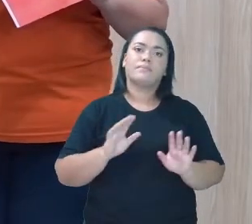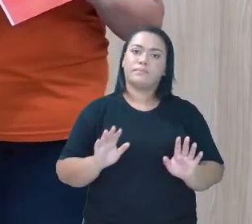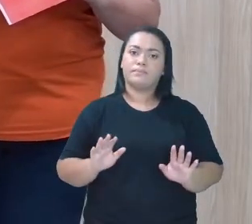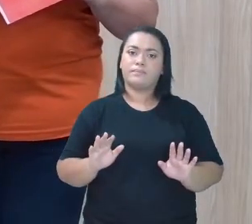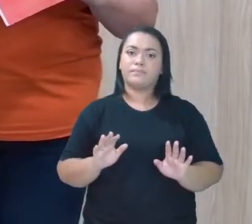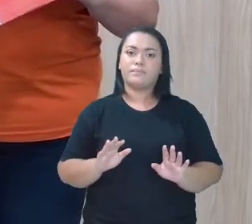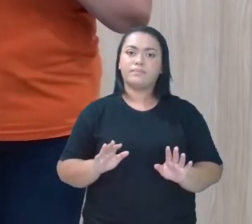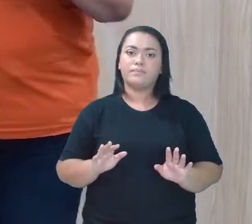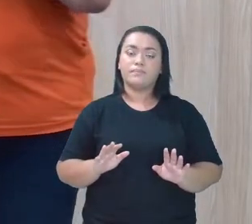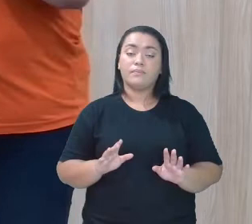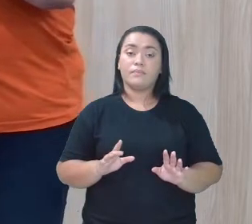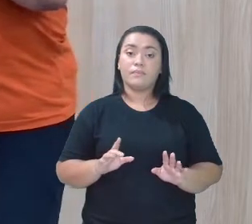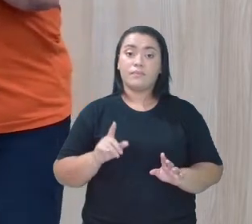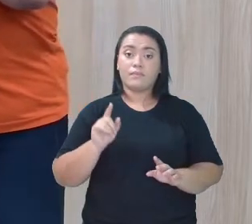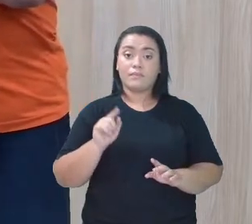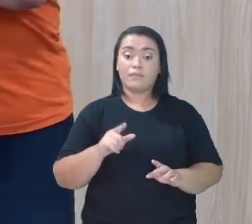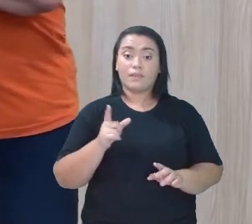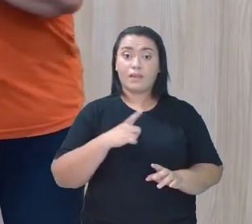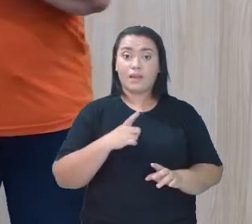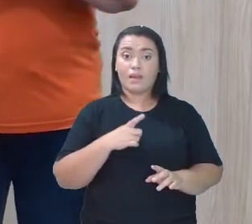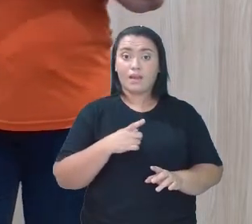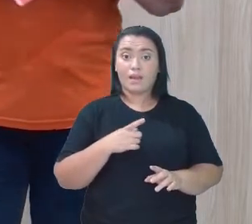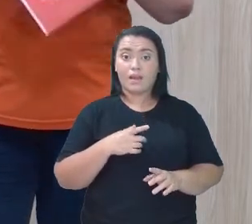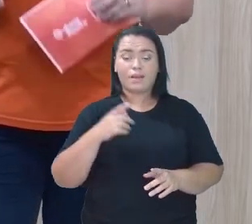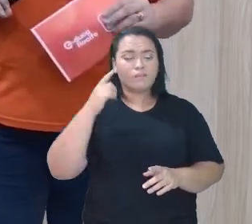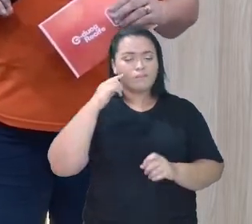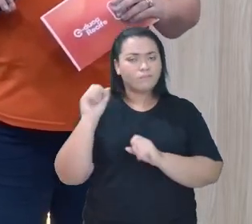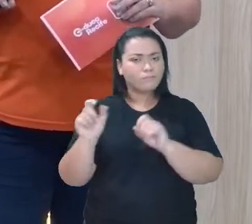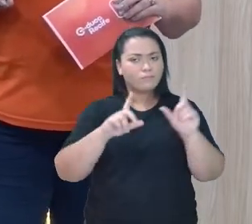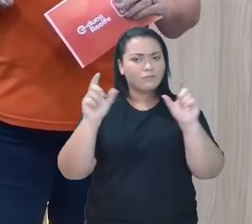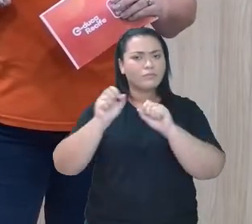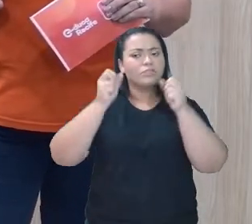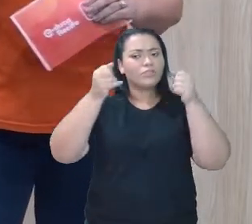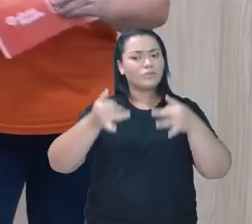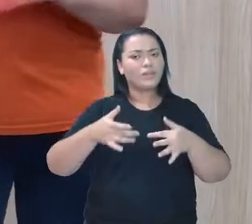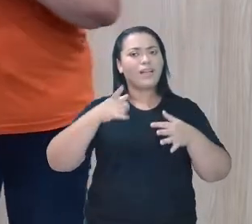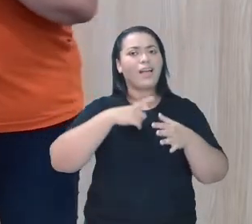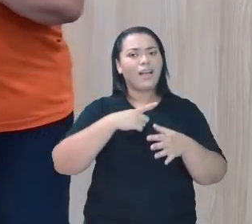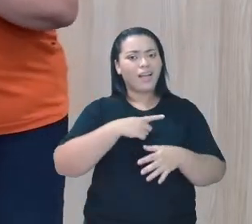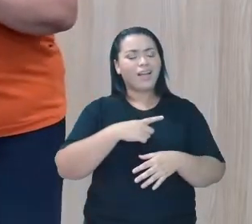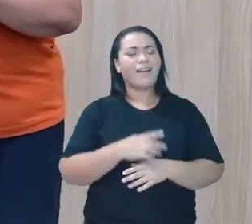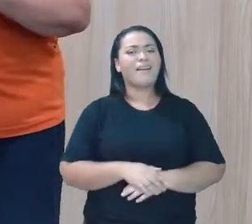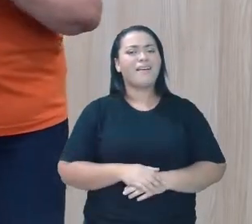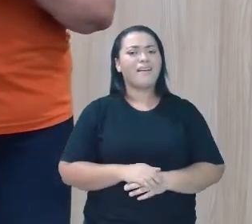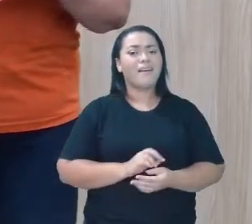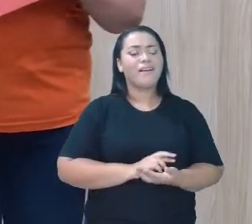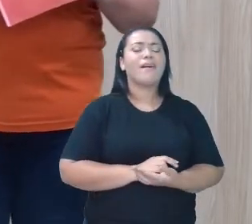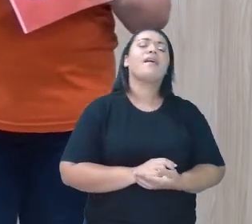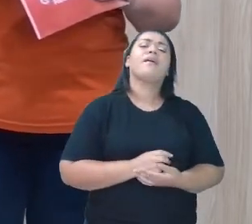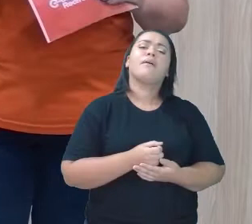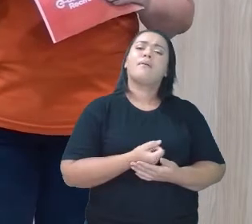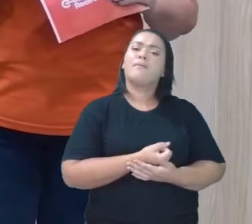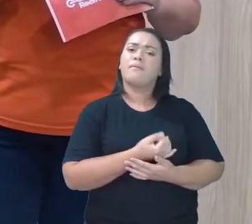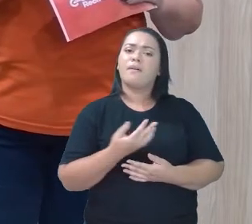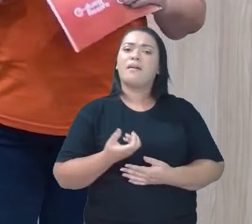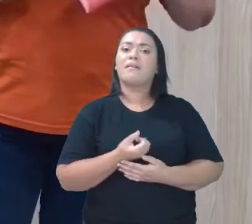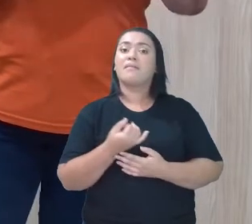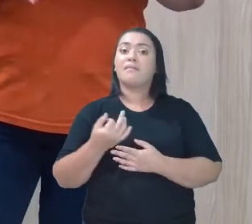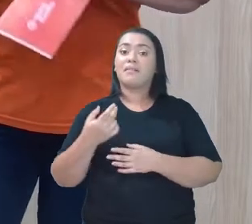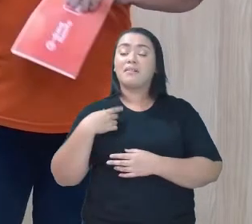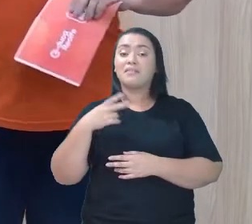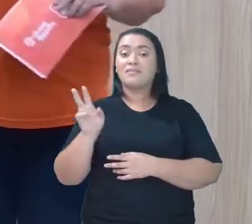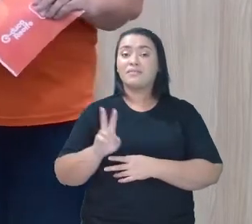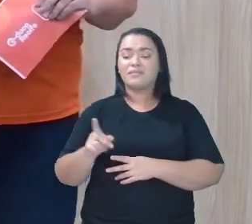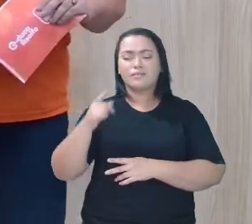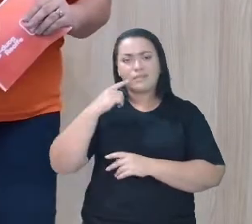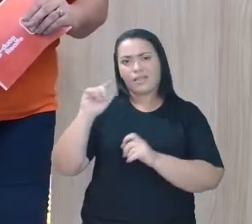vejam, estava presente em um momento aí da minha explicação. Apareceram várias vezes na tela.